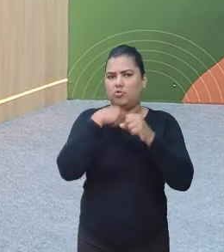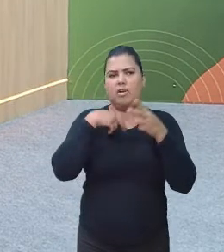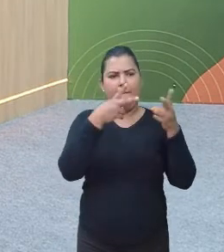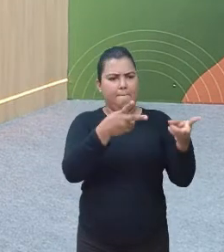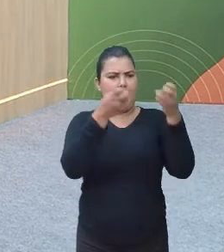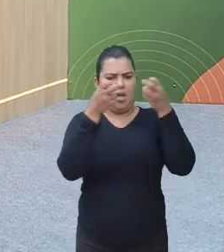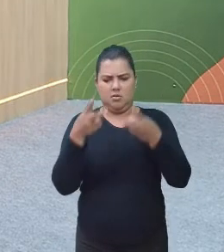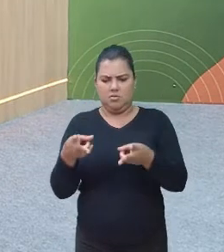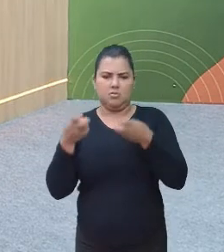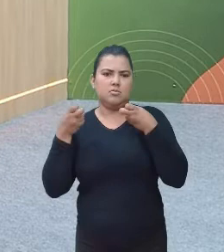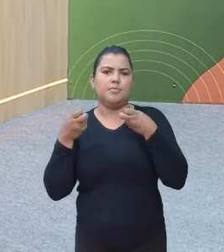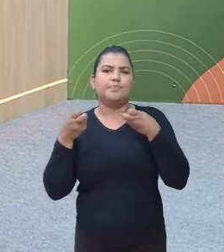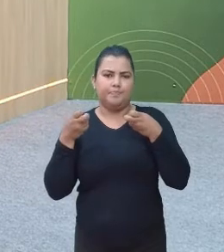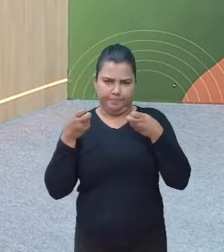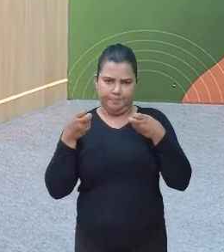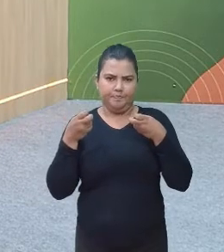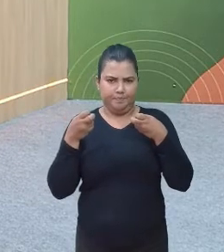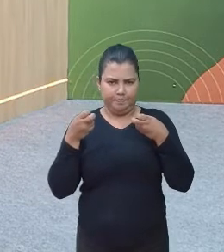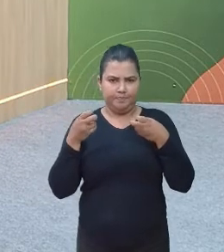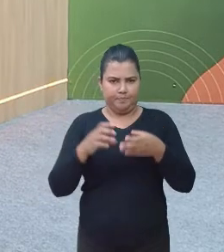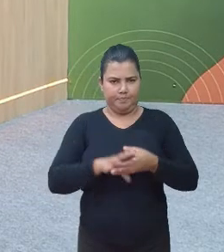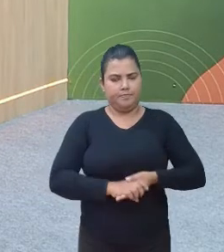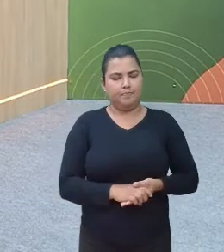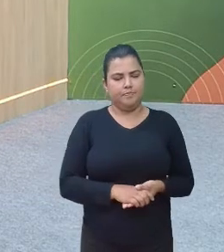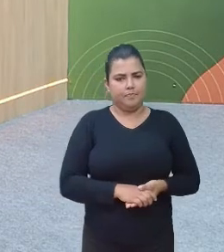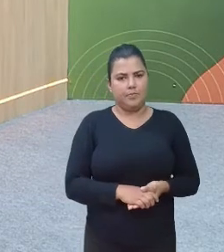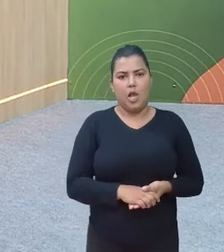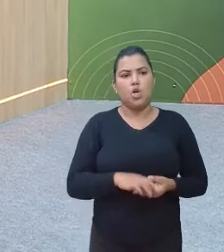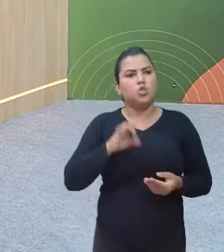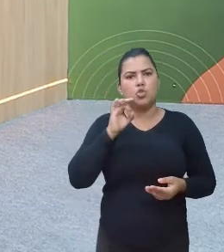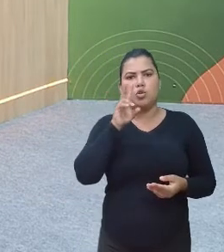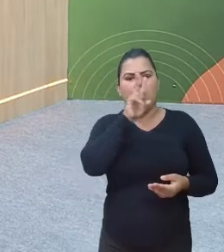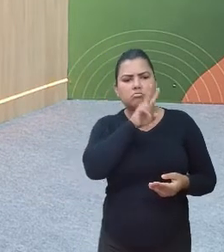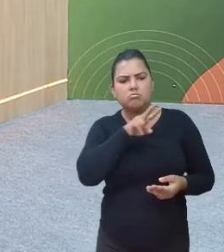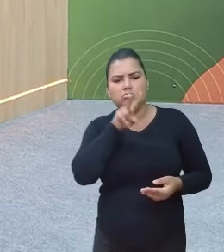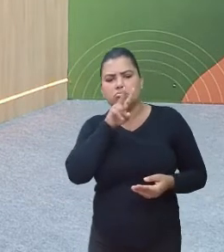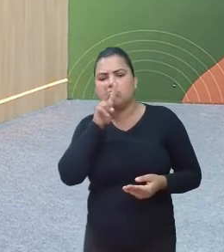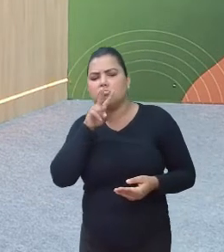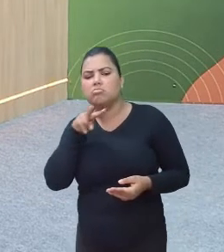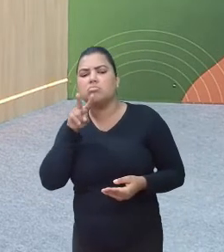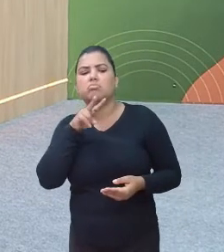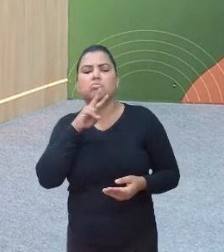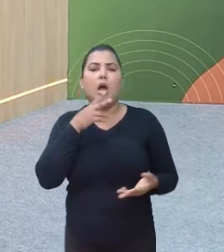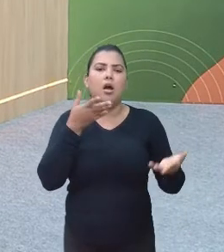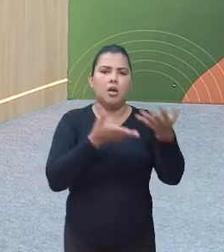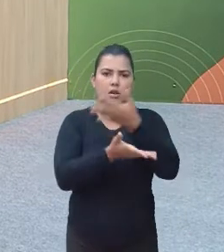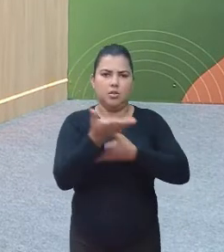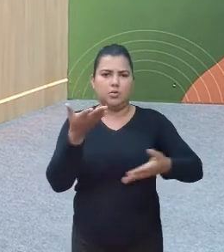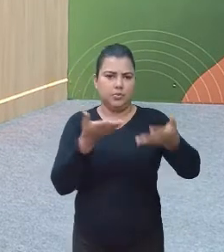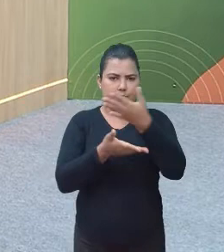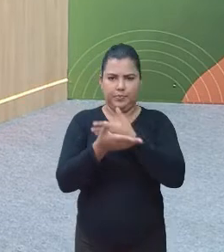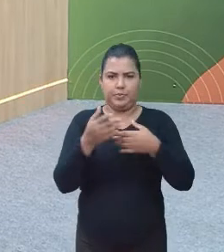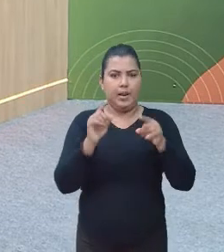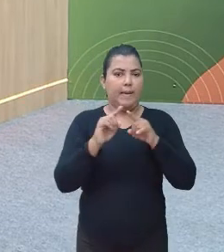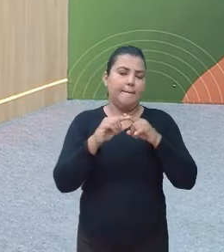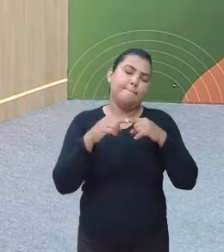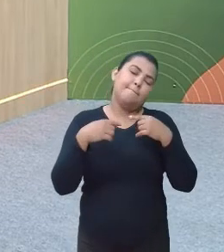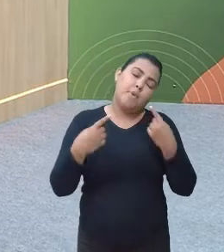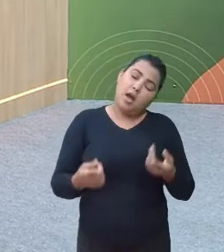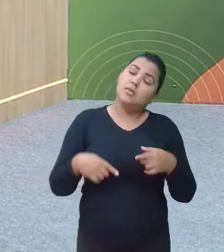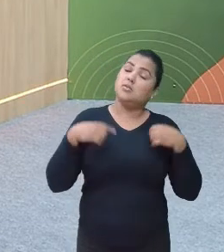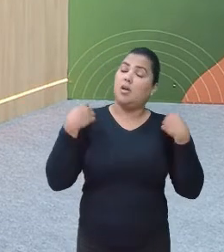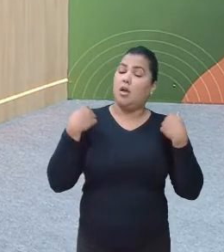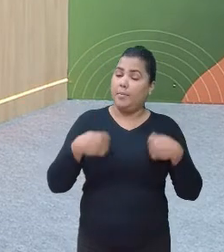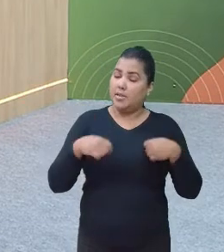pode tentar chegar às conclusões apenas observando essas relações, tá certo? Mas nem sempre